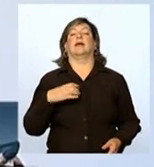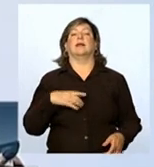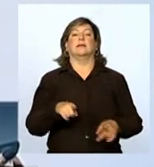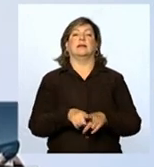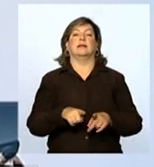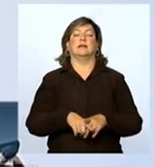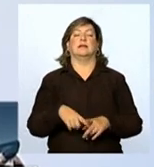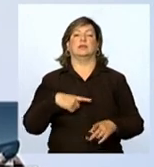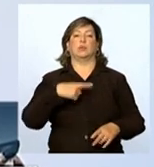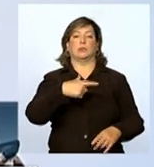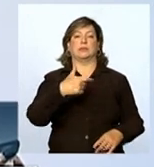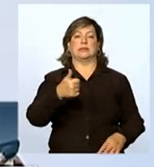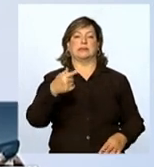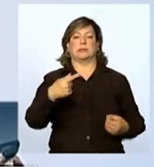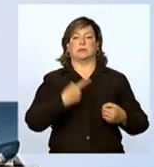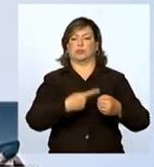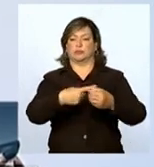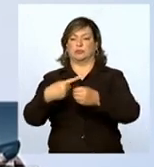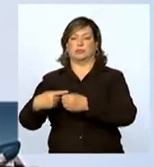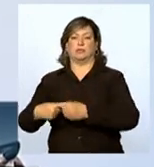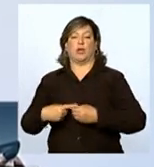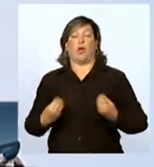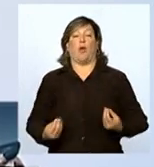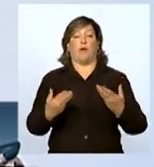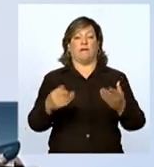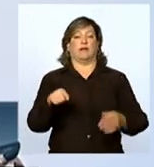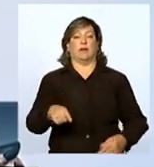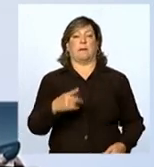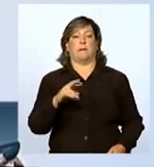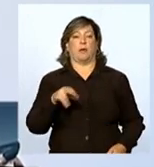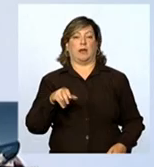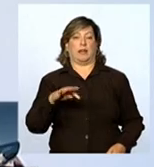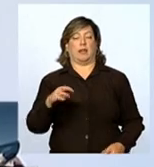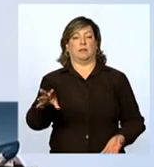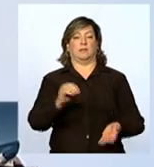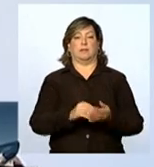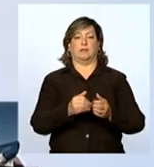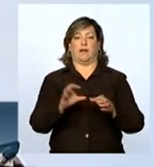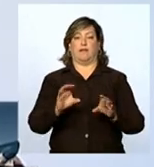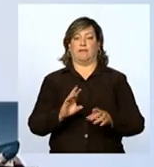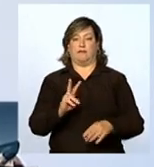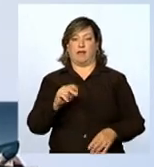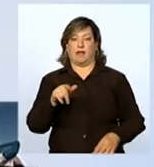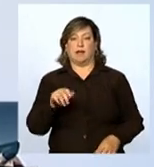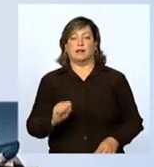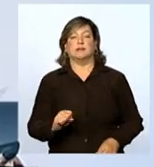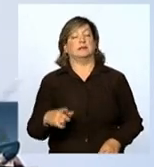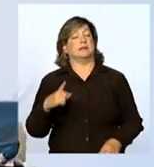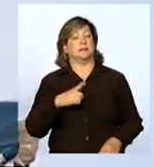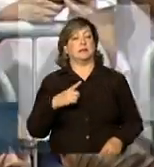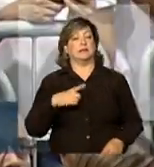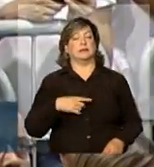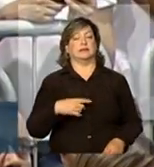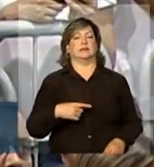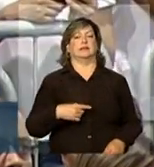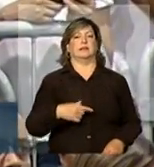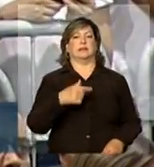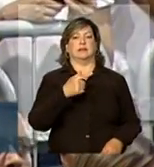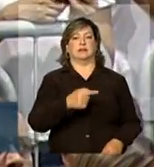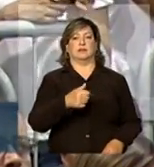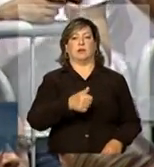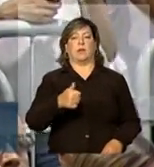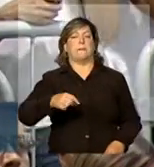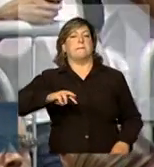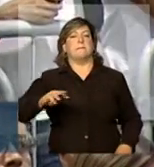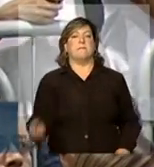227 municípios ofertando matrículas do Pronatec. São 711 milhões de investimento só aqui em São